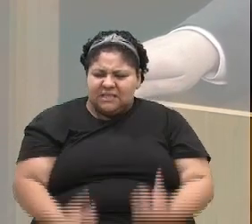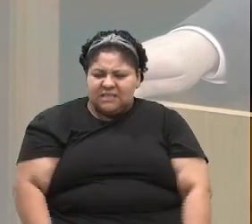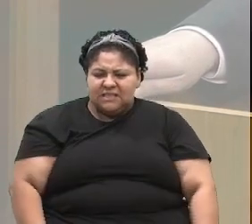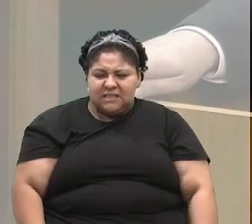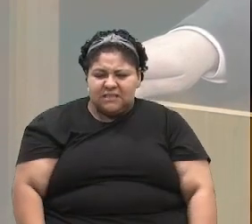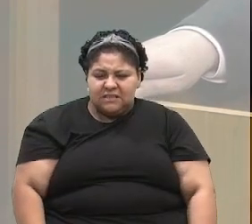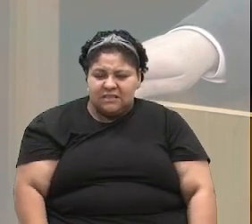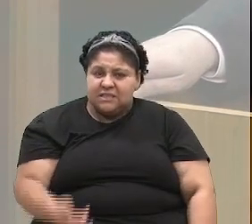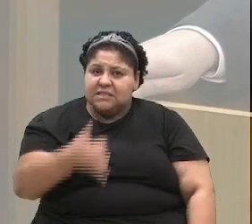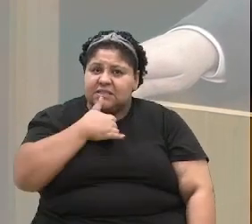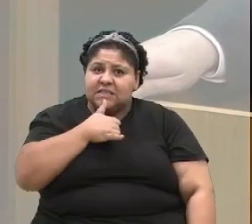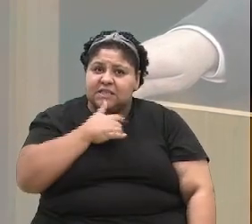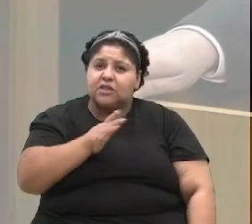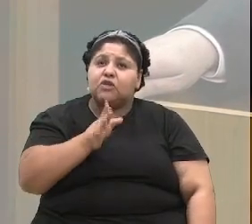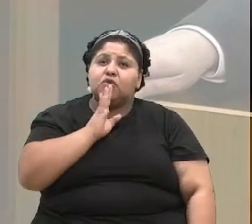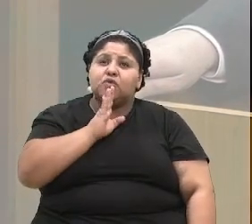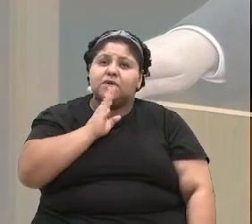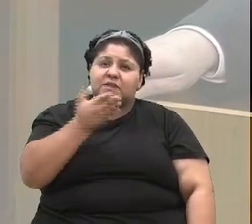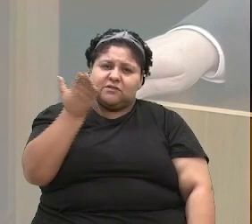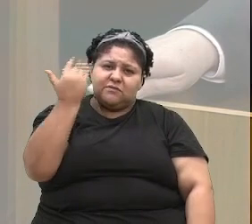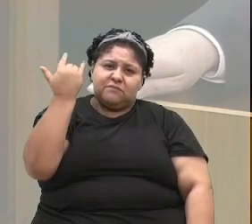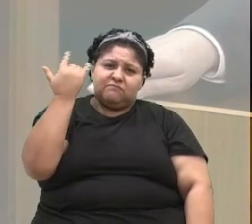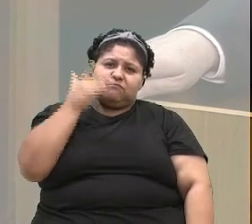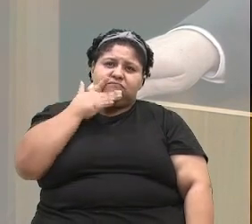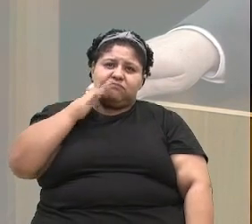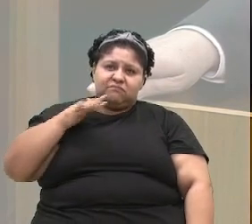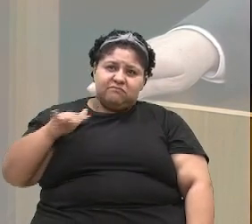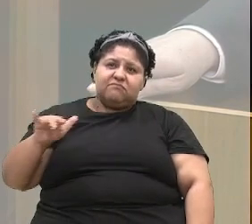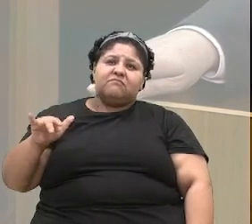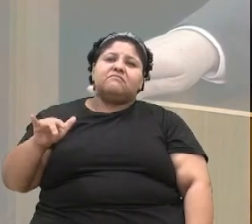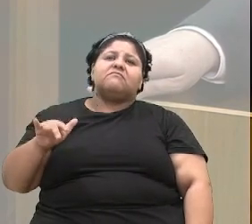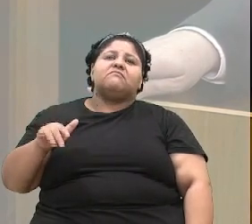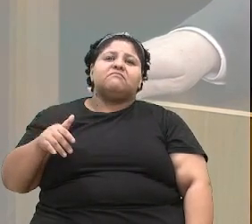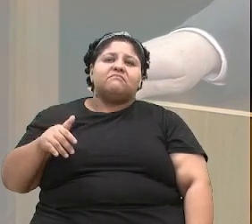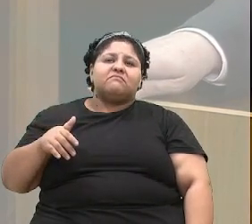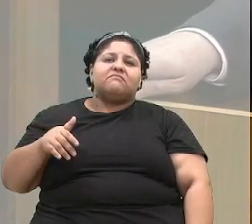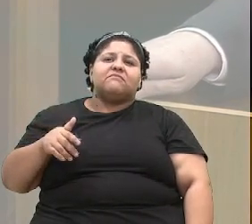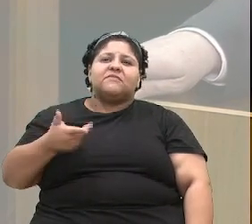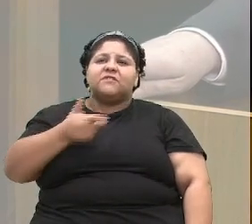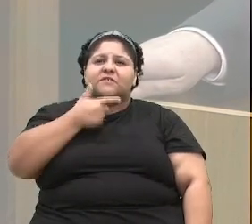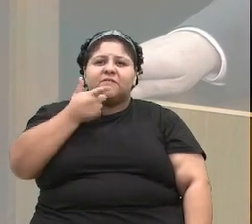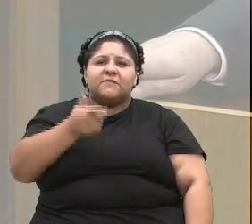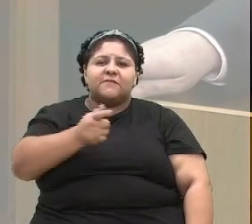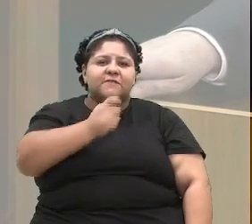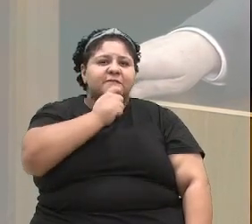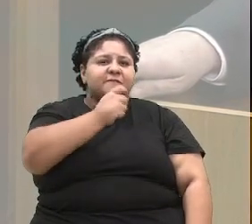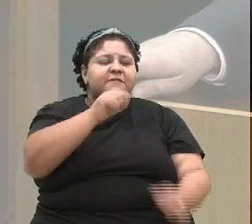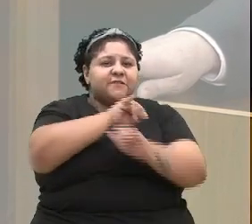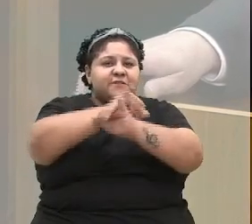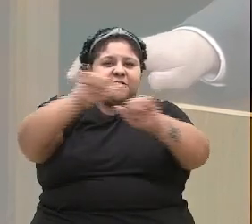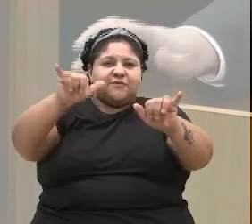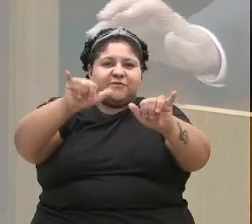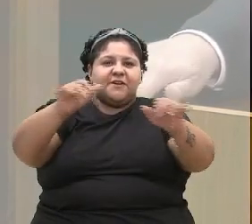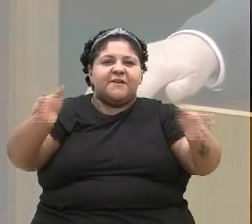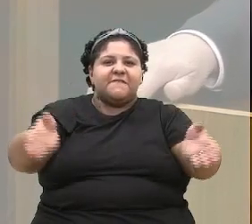chateado, porque eu conheço ele desde a infância. E mesmo assim puxou um sorriso para falar ao microfone e divulgar a Festa da Uva.